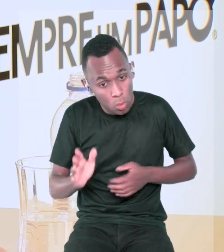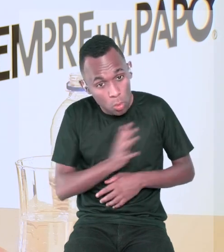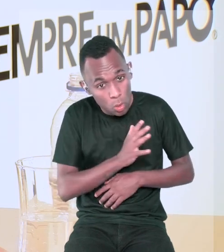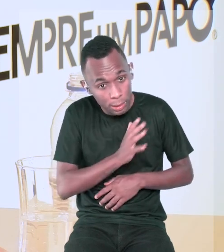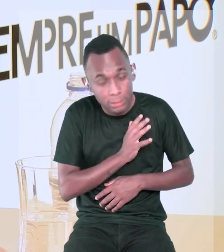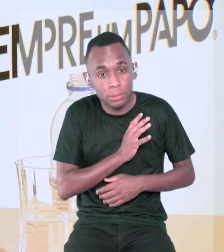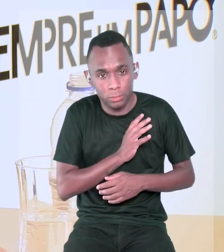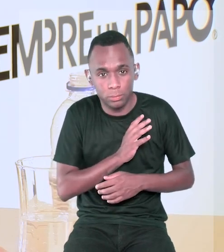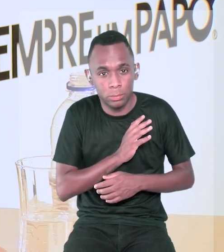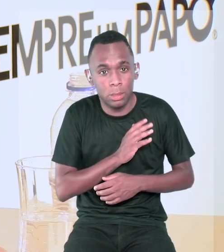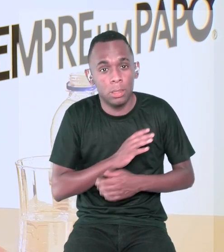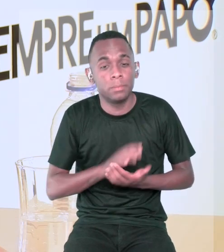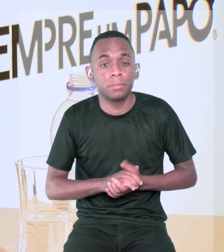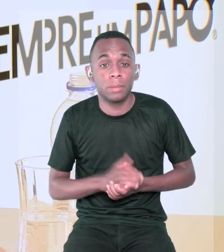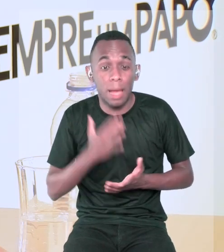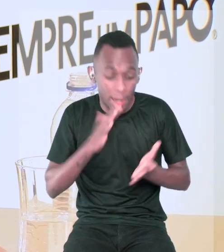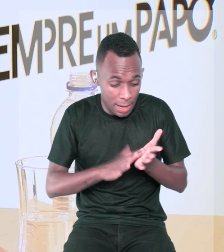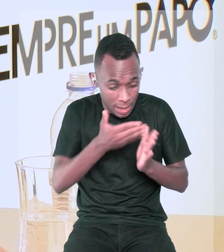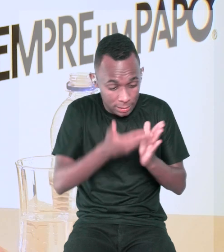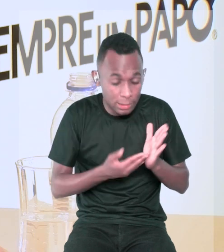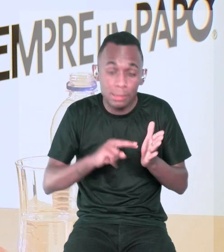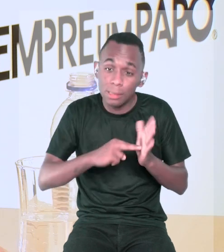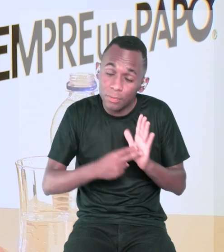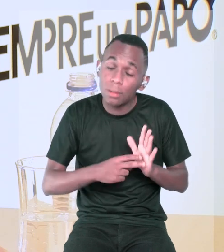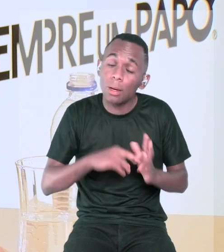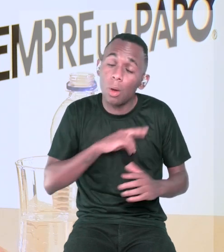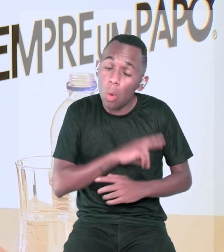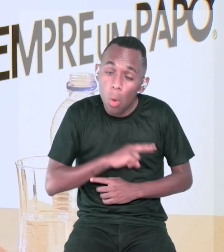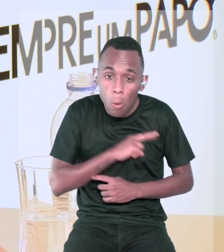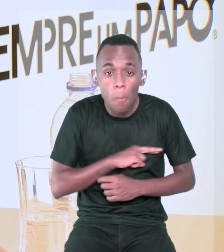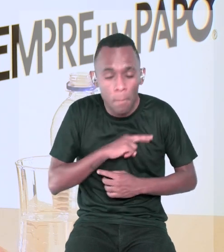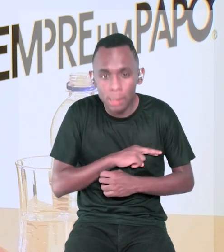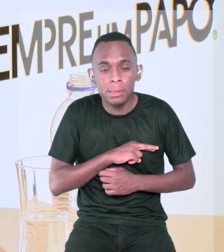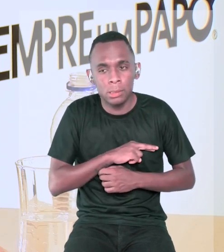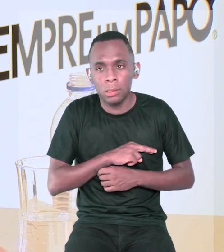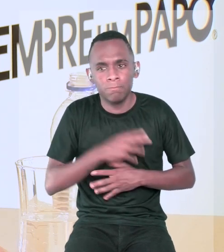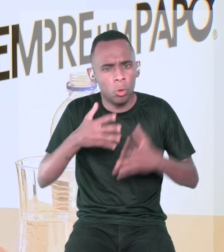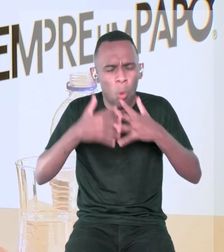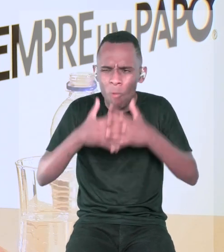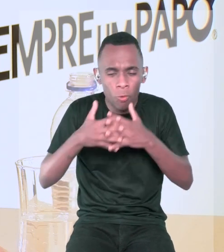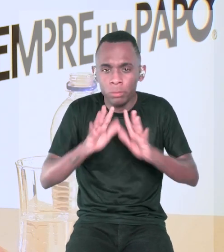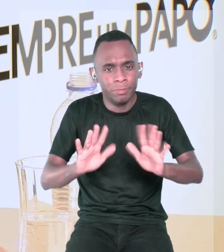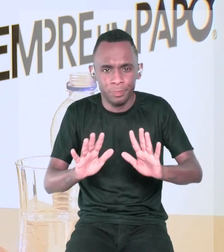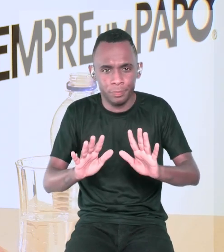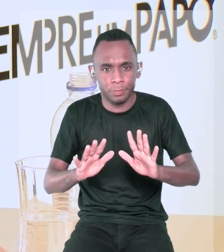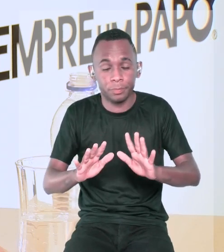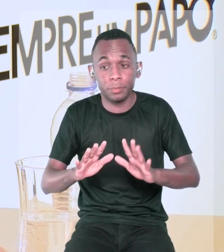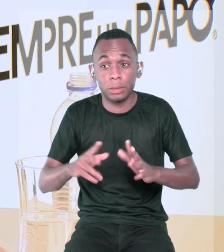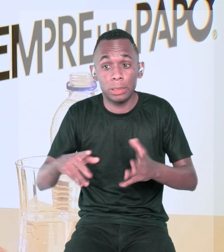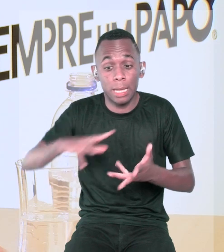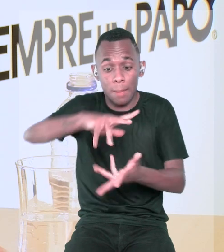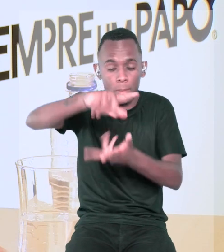De novo, a carta de André filia-se ao romantismo e aqui esse apelo ao que é mais próprio, inconfundível, em meio